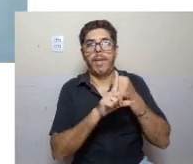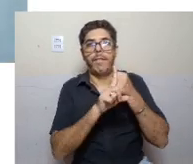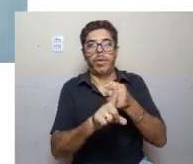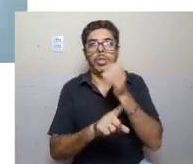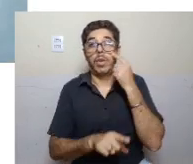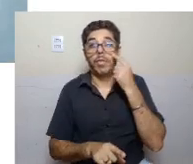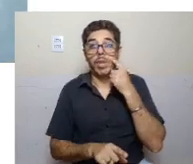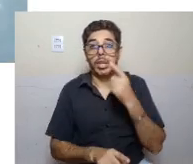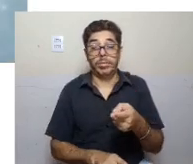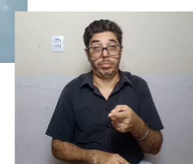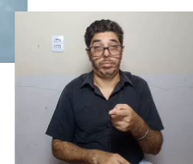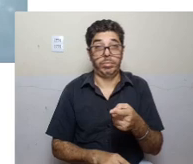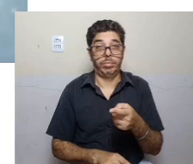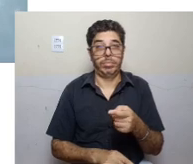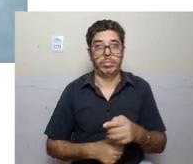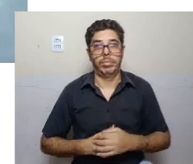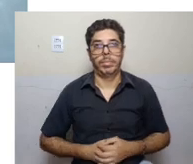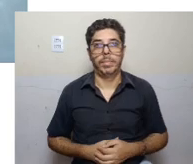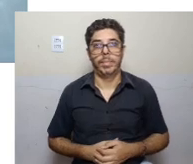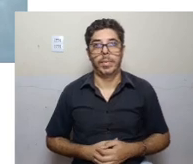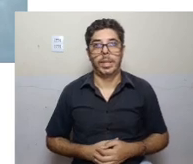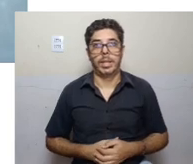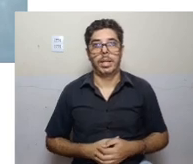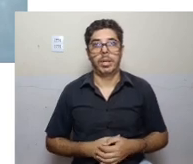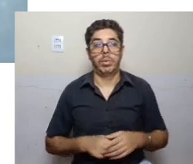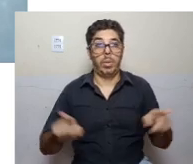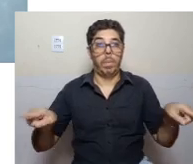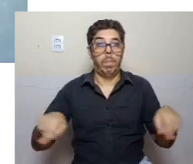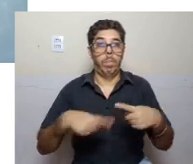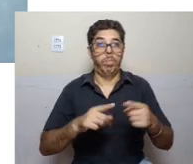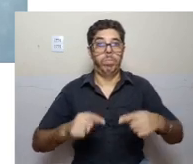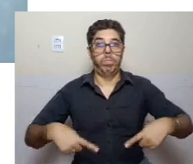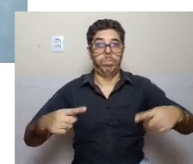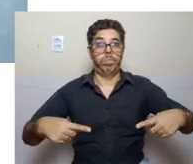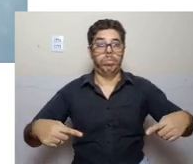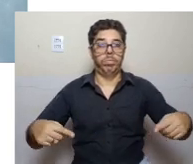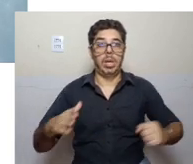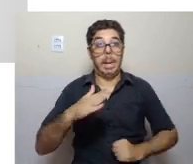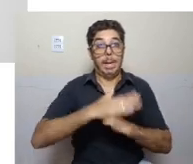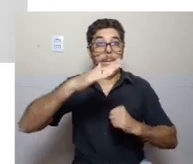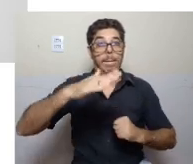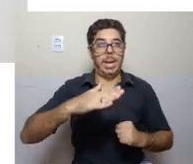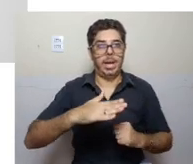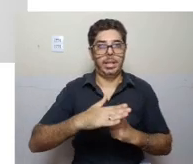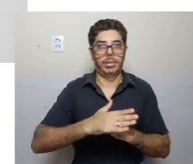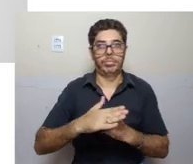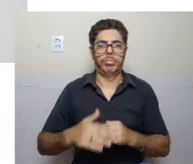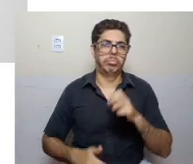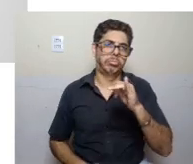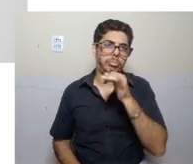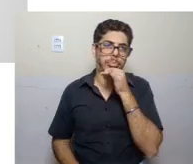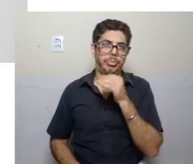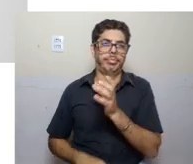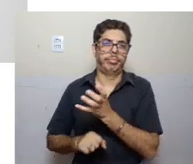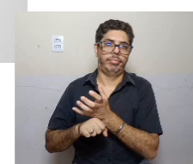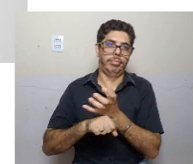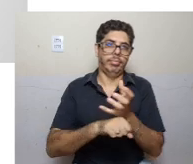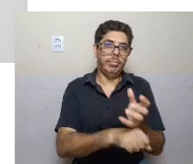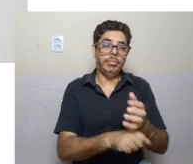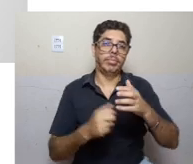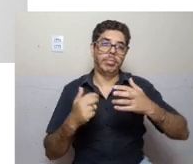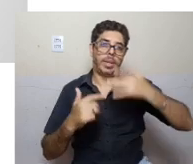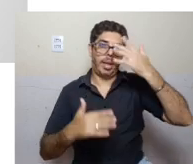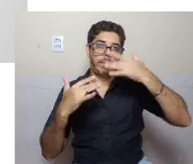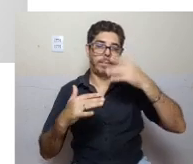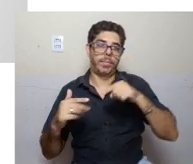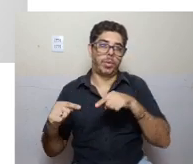partícula carregada é transmitida ao fio quando elas colidem com os átomos do fio. Então, se você colocar um fio transportando uma corrente